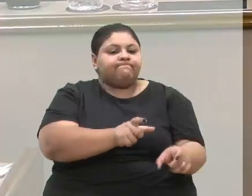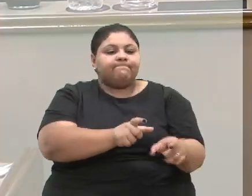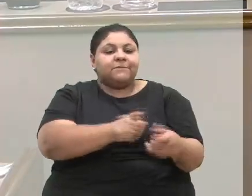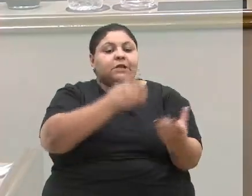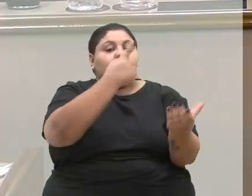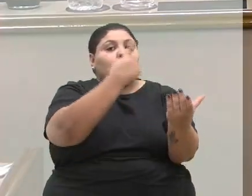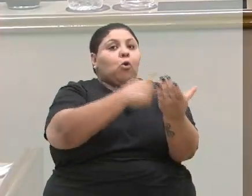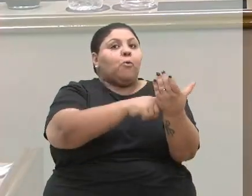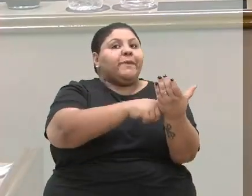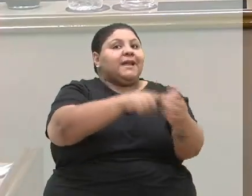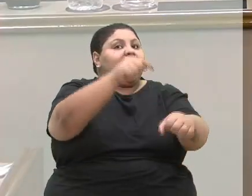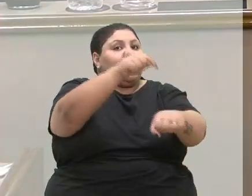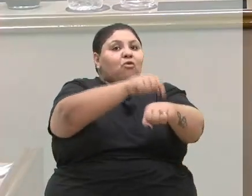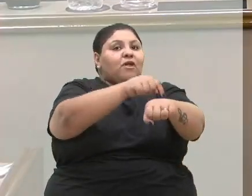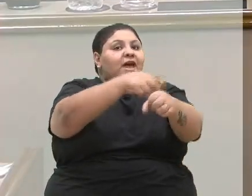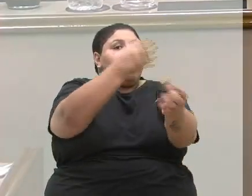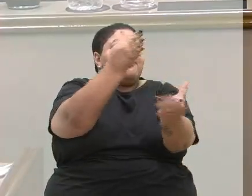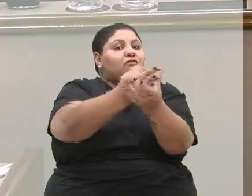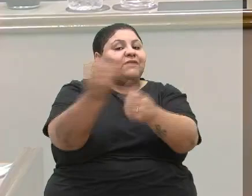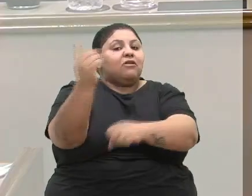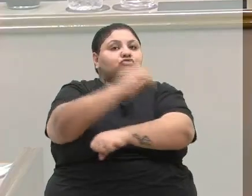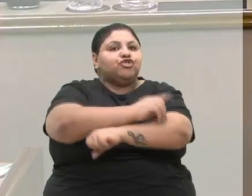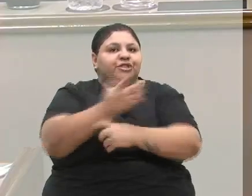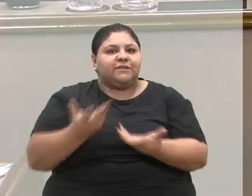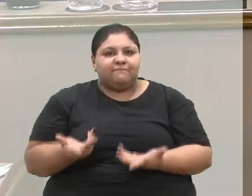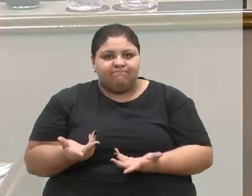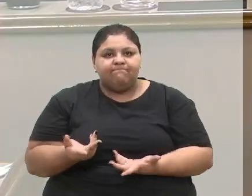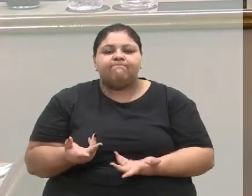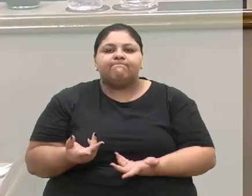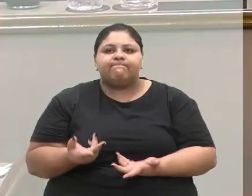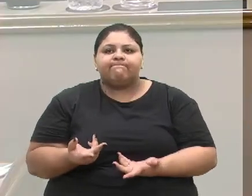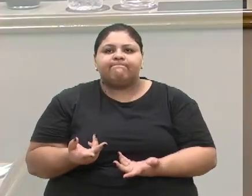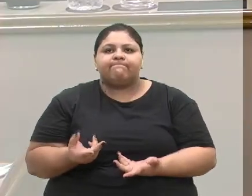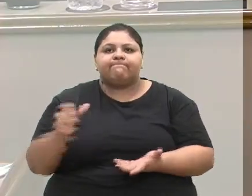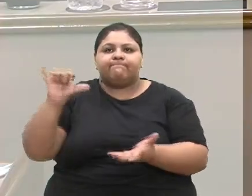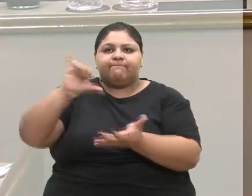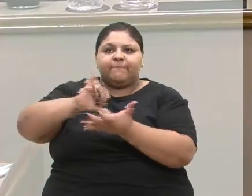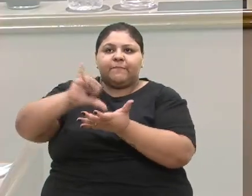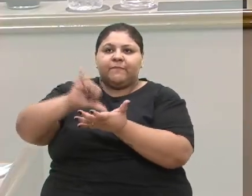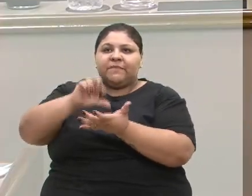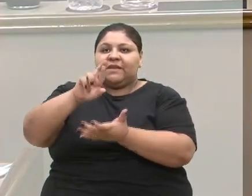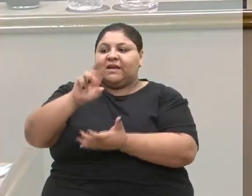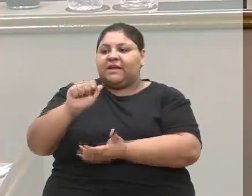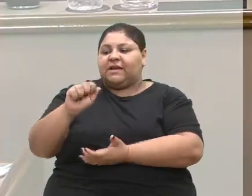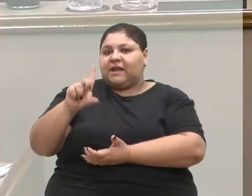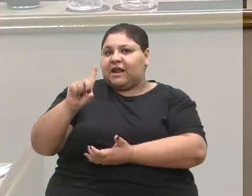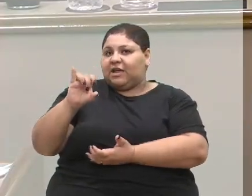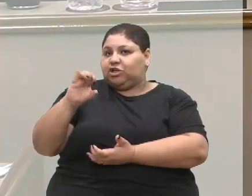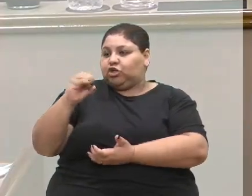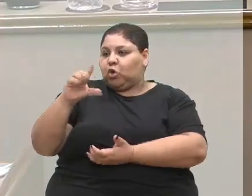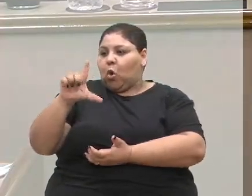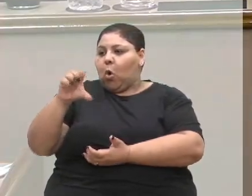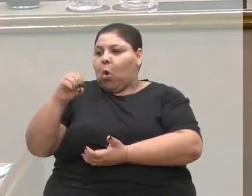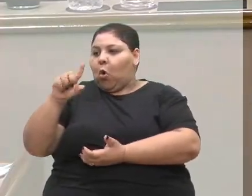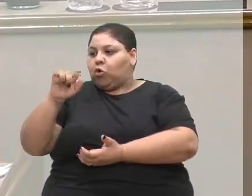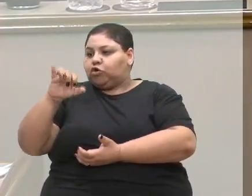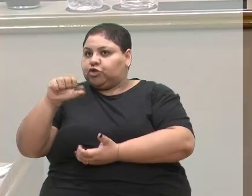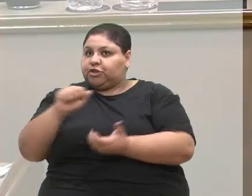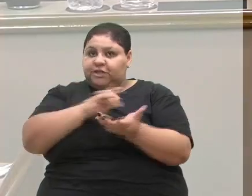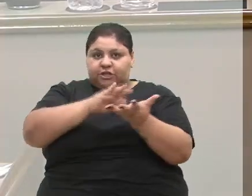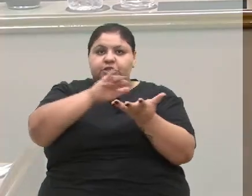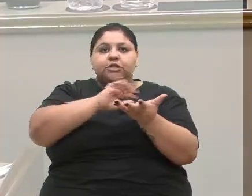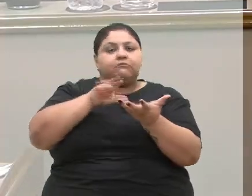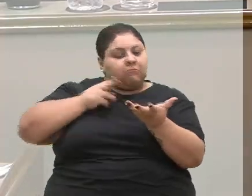marcaram e não compareceram. E o Centro Radiológico Digital está em